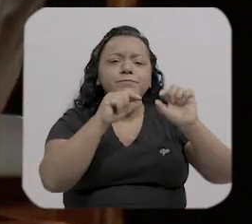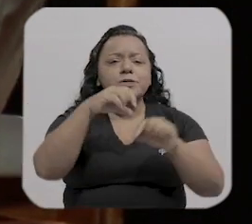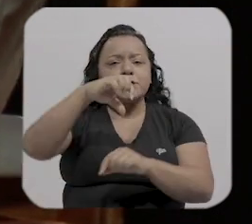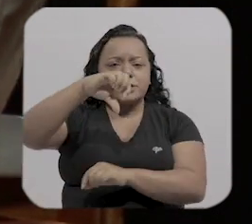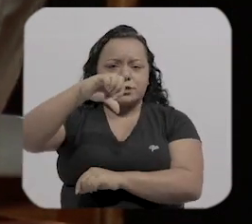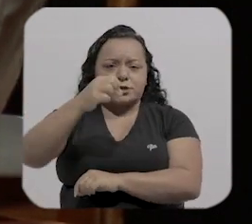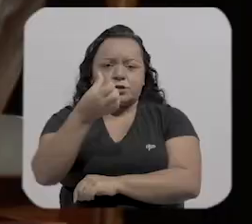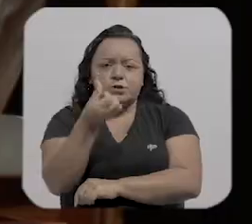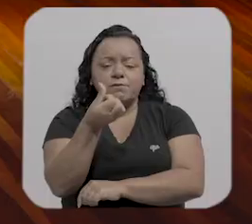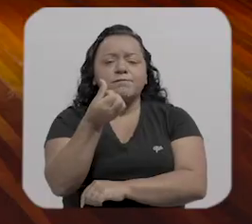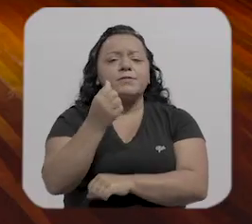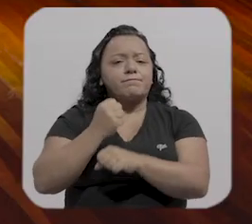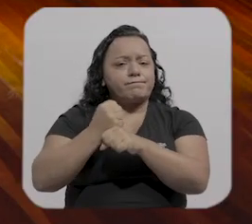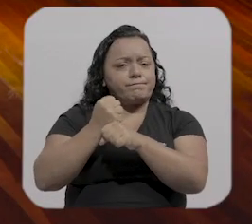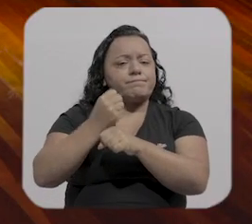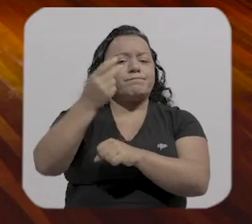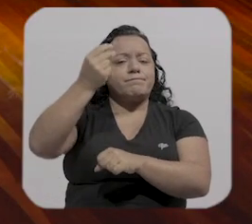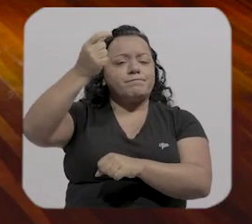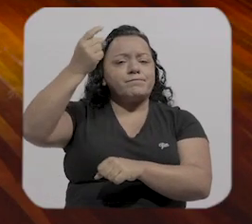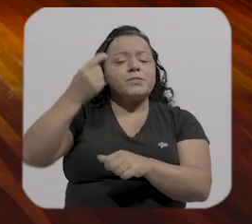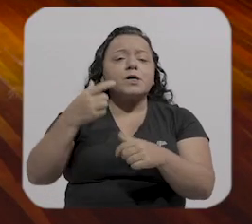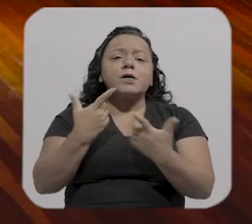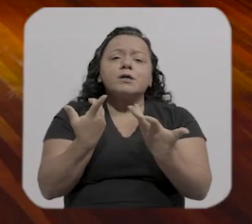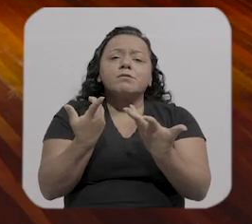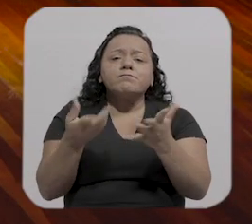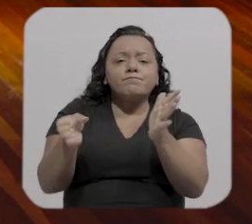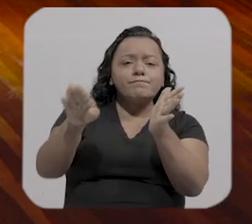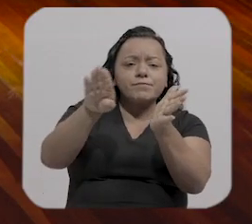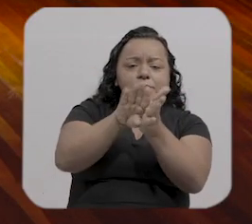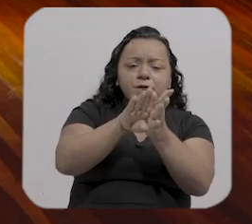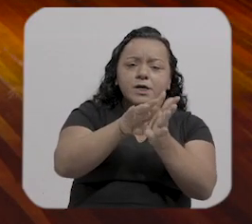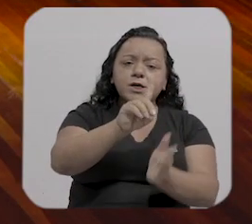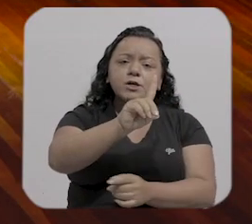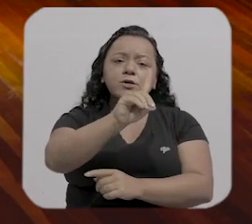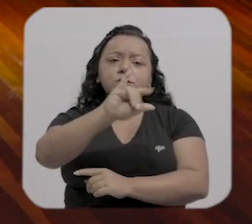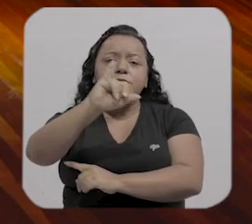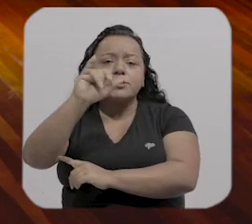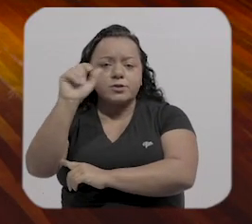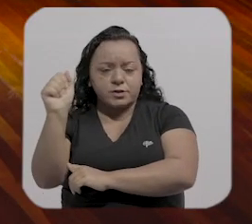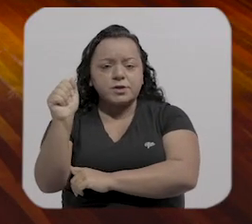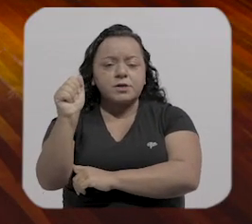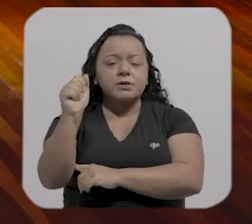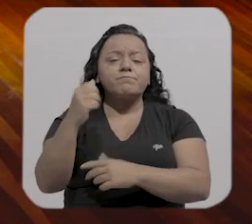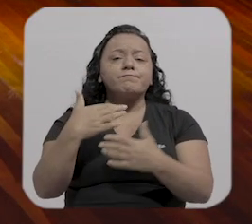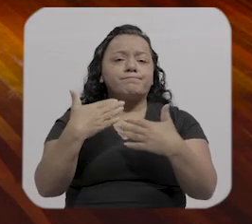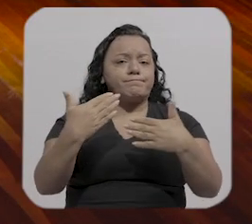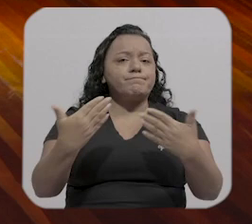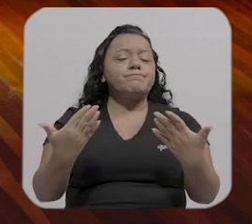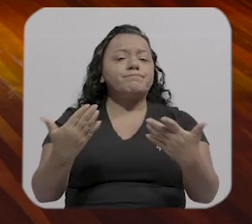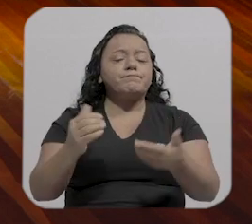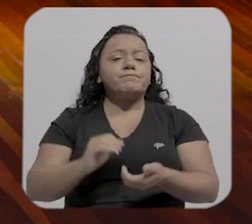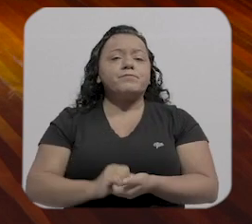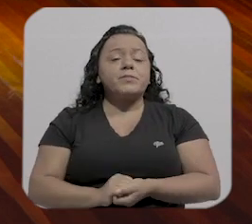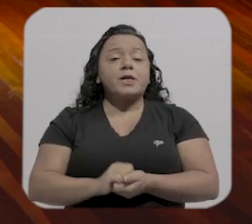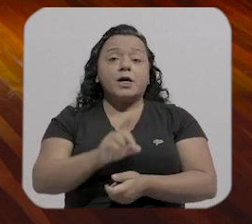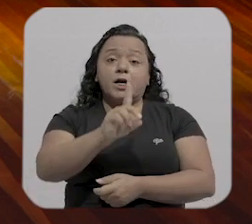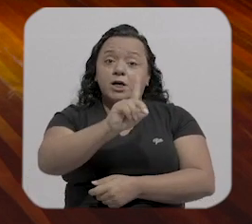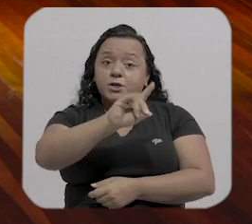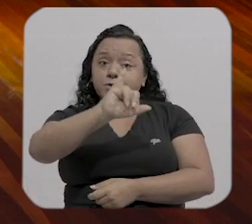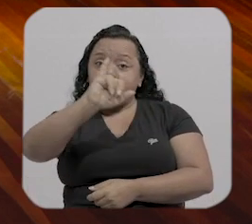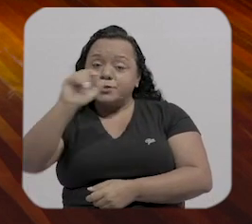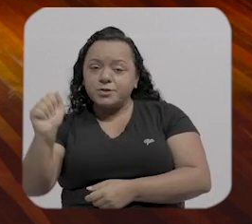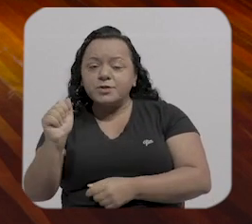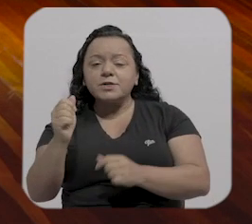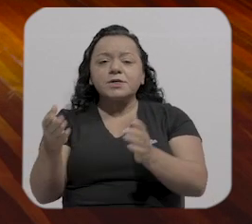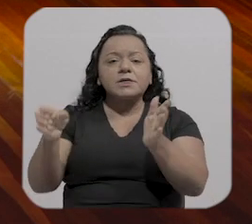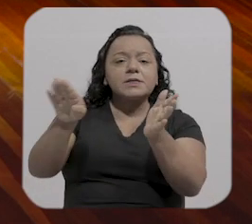desde 96. E eu procurava chegar no dia seguinte, né?